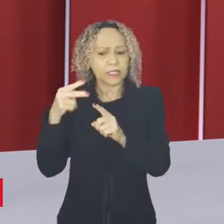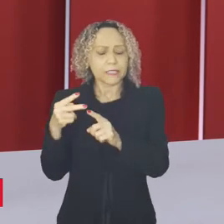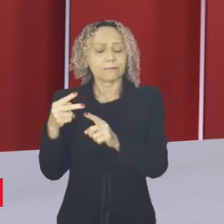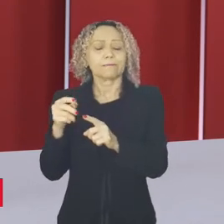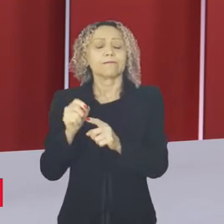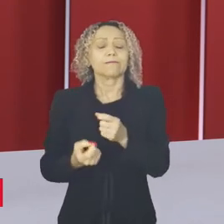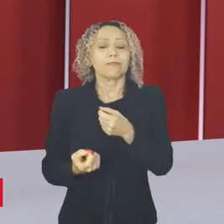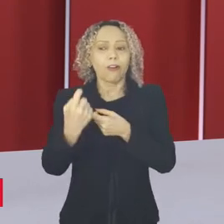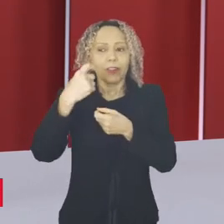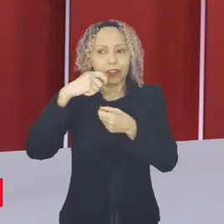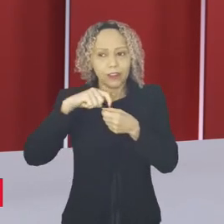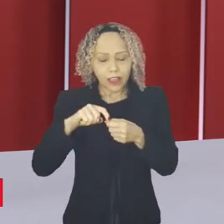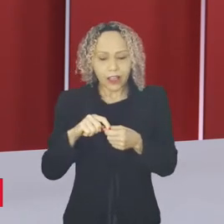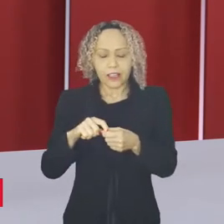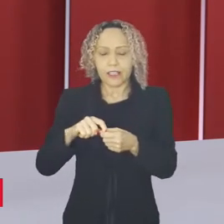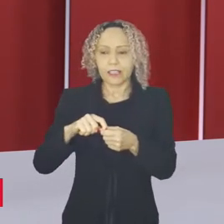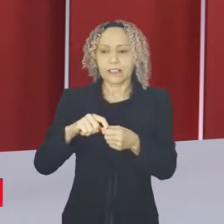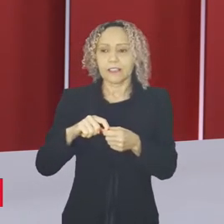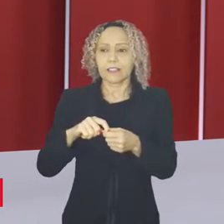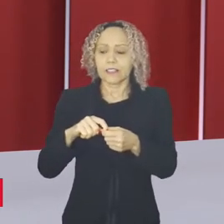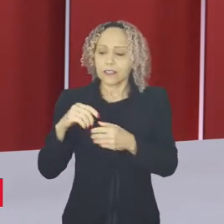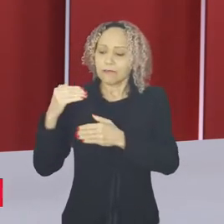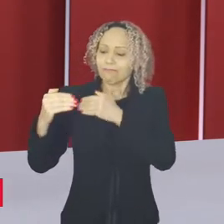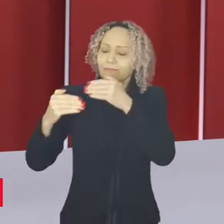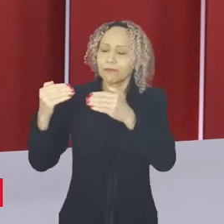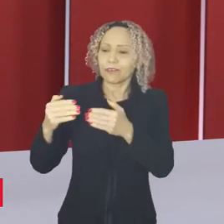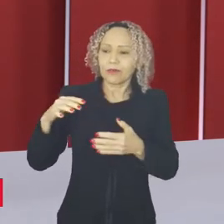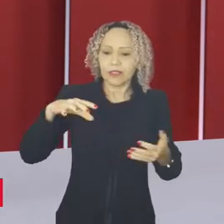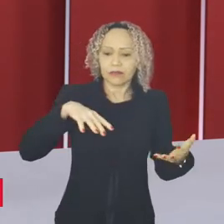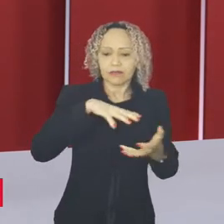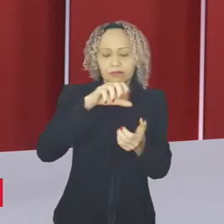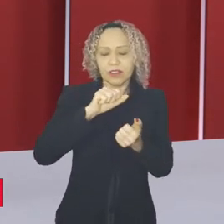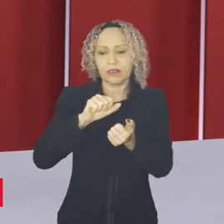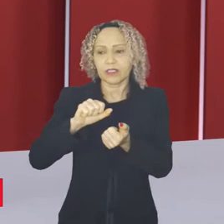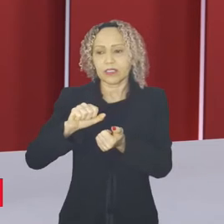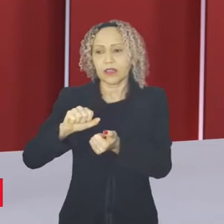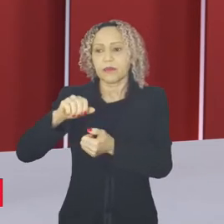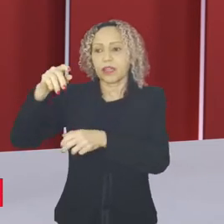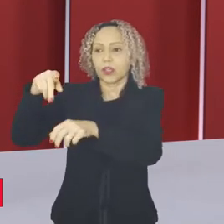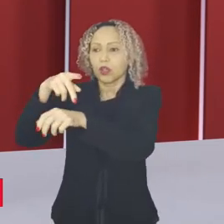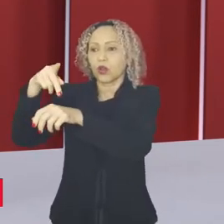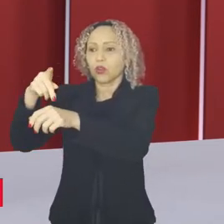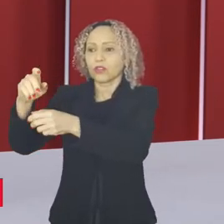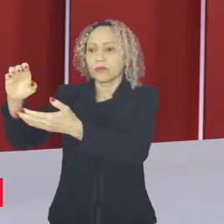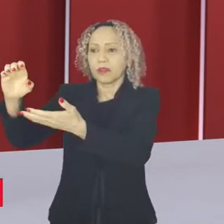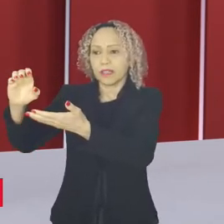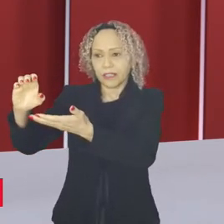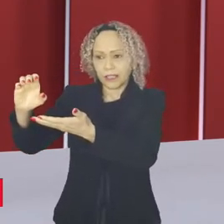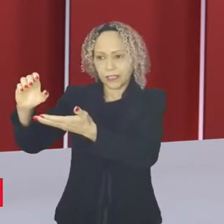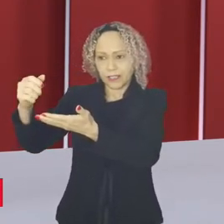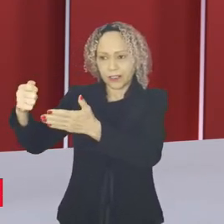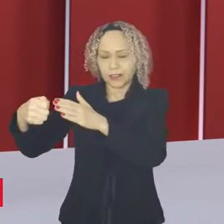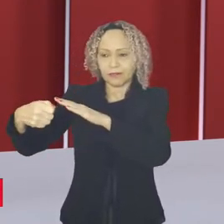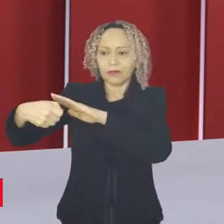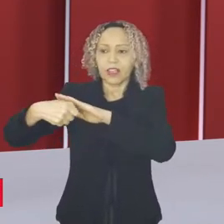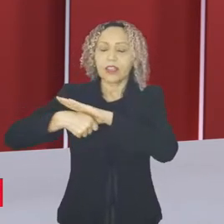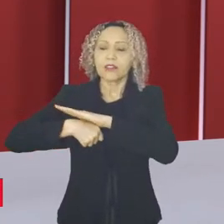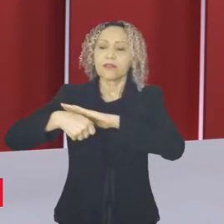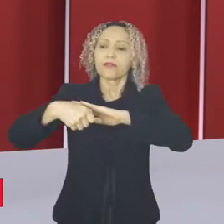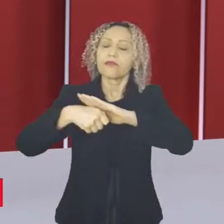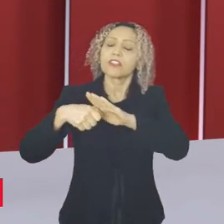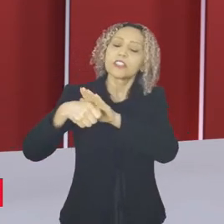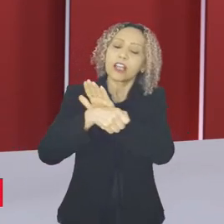que tem essa abertura para investimento internacional, e é muito bom a gente ficar sabendo isso pela nossa